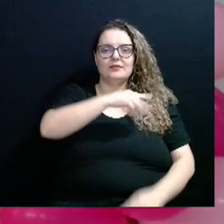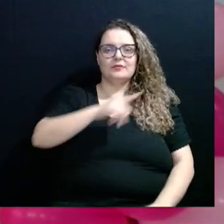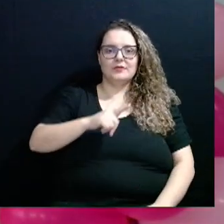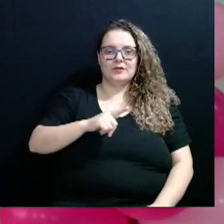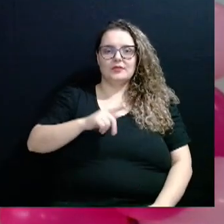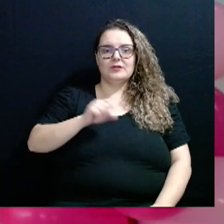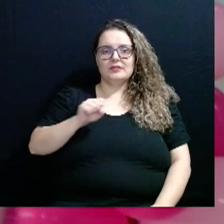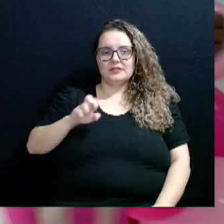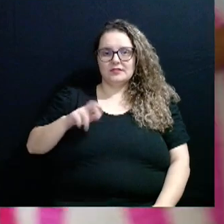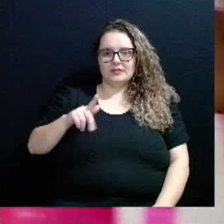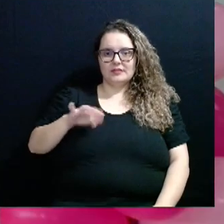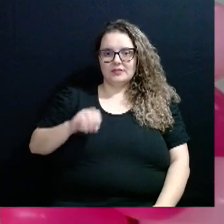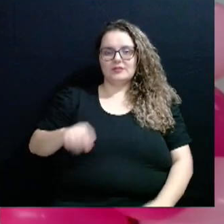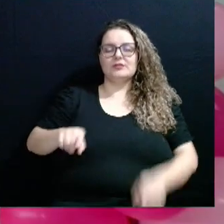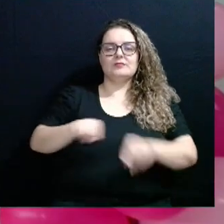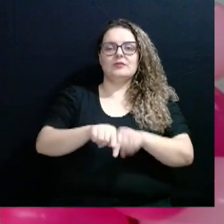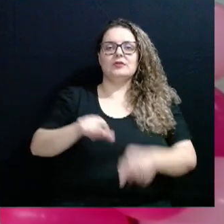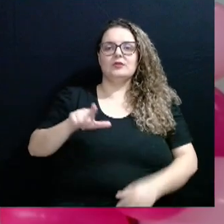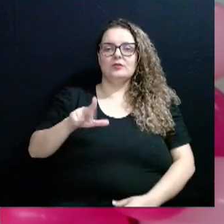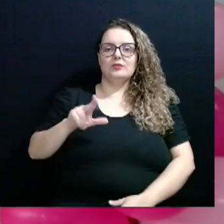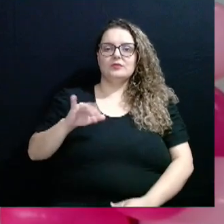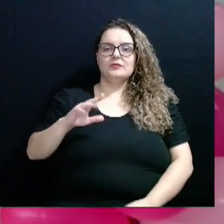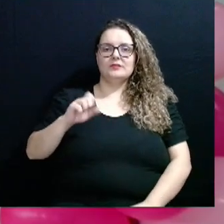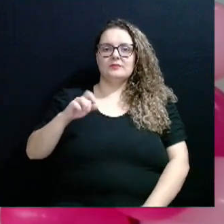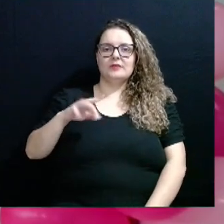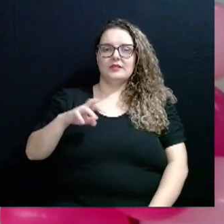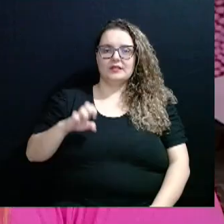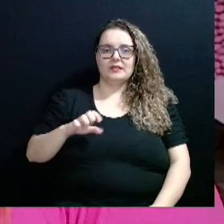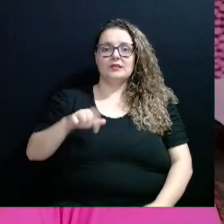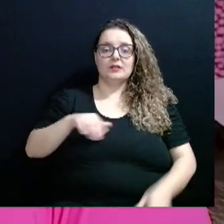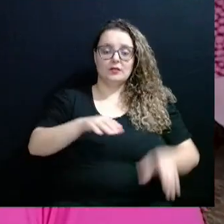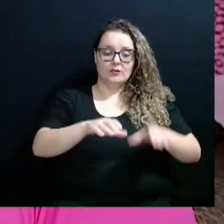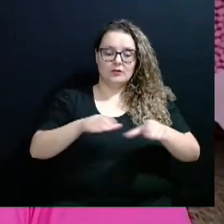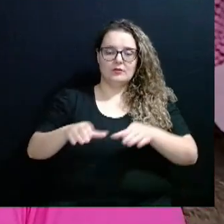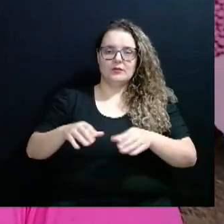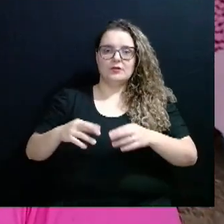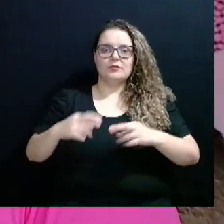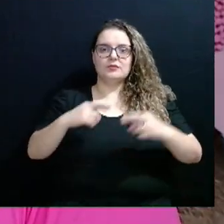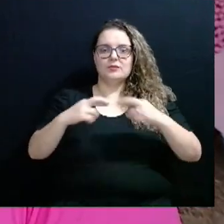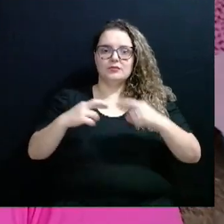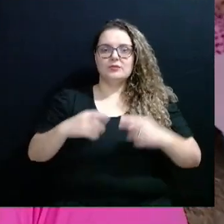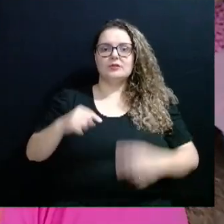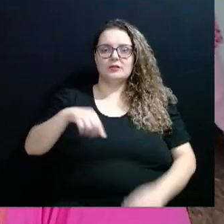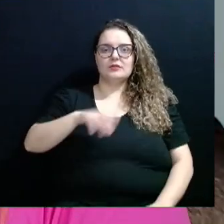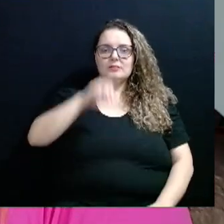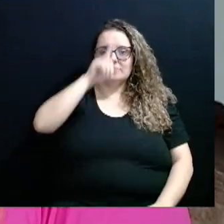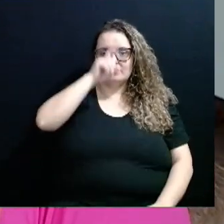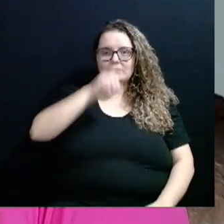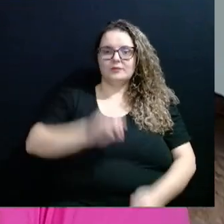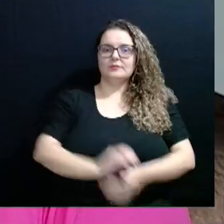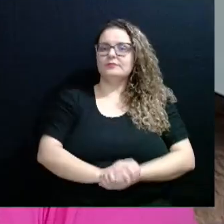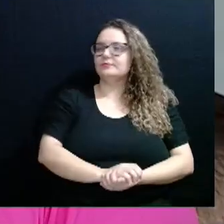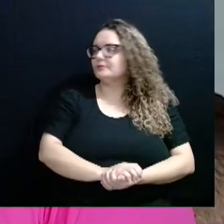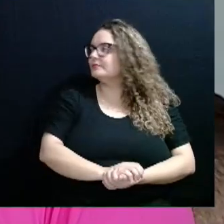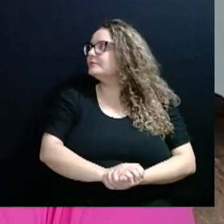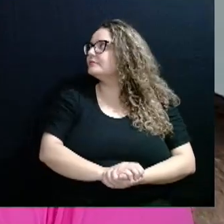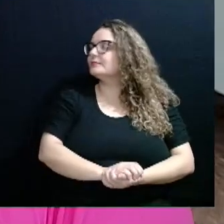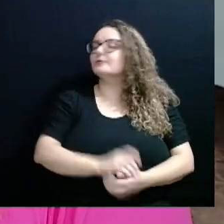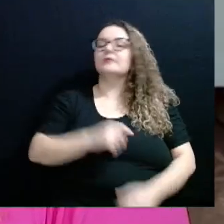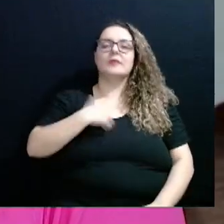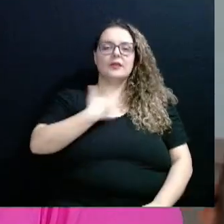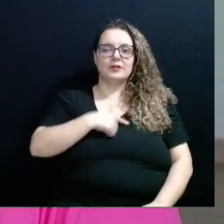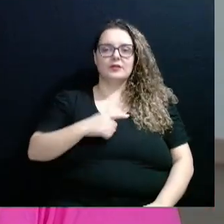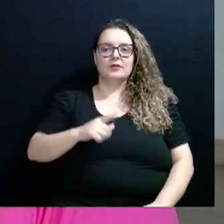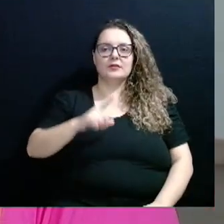Martini, coordenadora do setor de humanização aqui do hospital. Vamos conferir. E nós teremos aí todo o mês